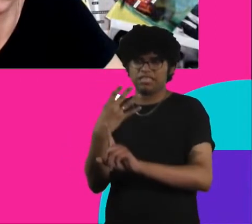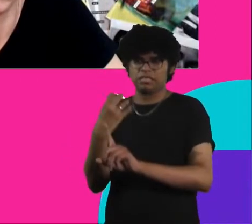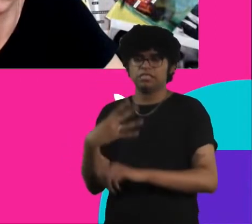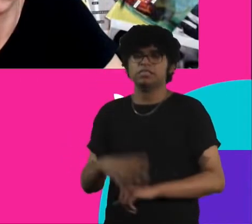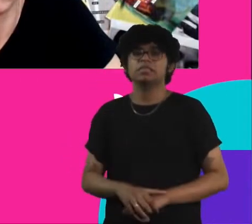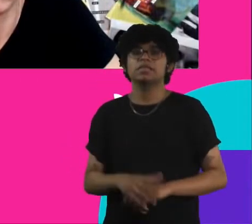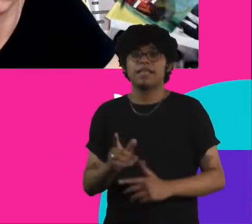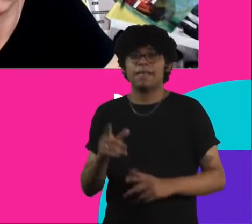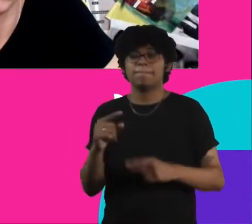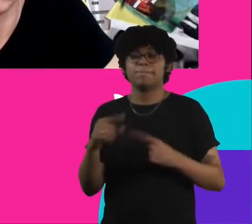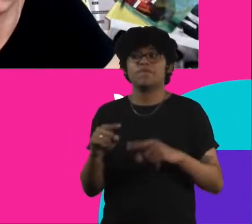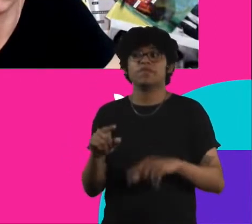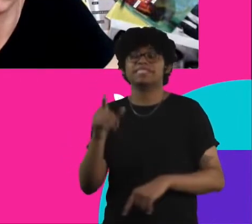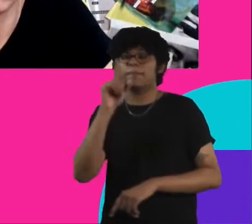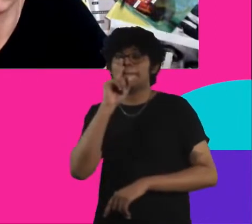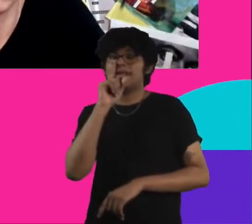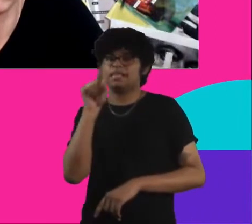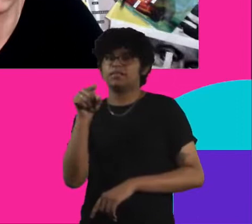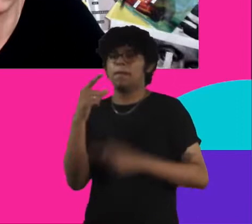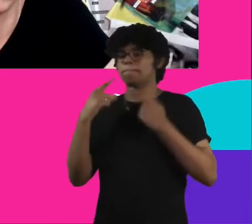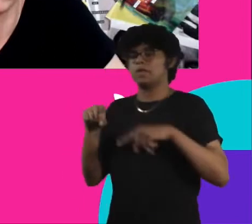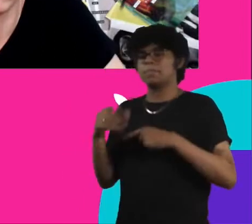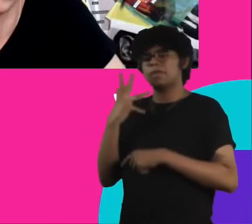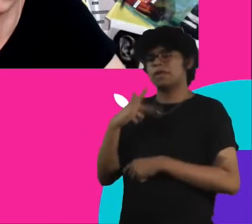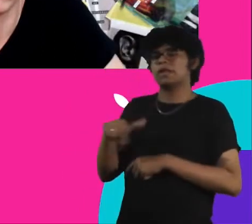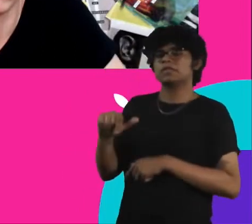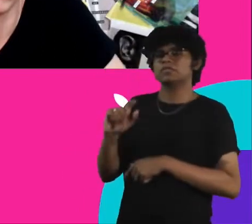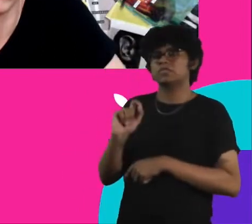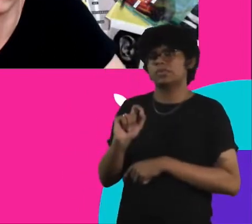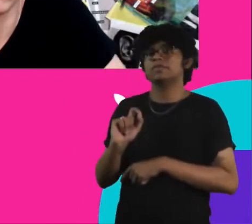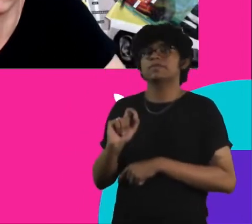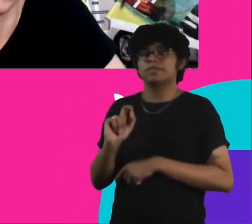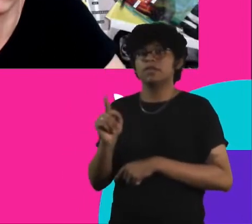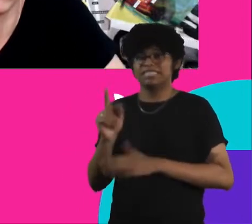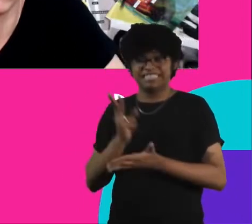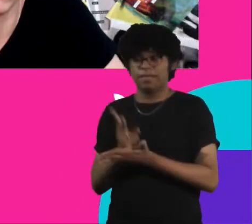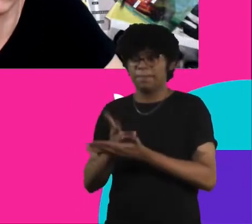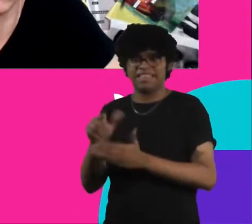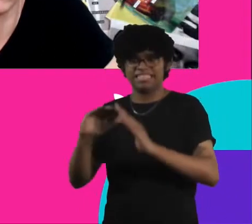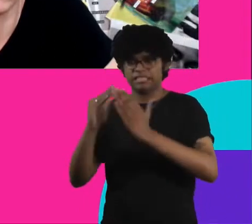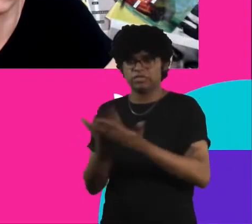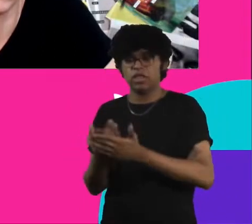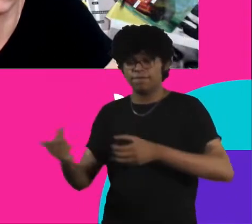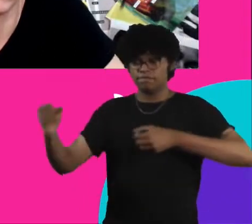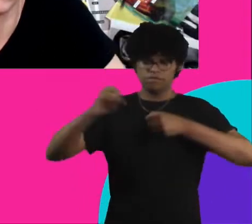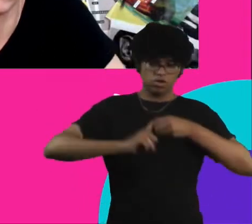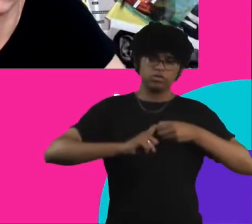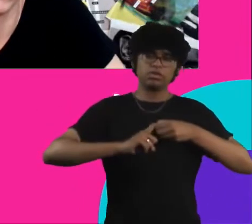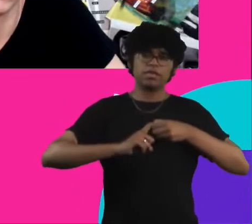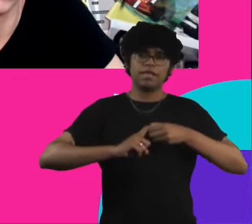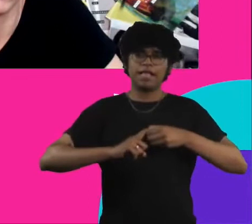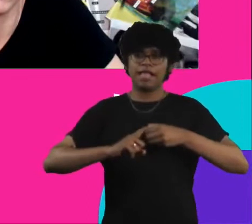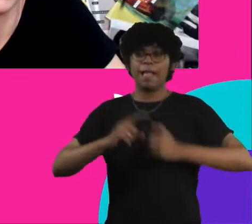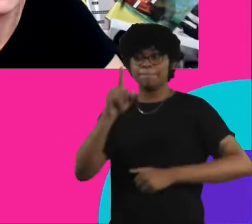provocação da mãe dele, quando ele era pequeno, que toda vez que ele ia para a escola, quando ele voltava, a mãe, em vez de